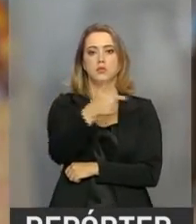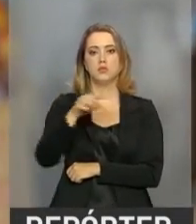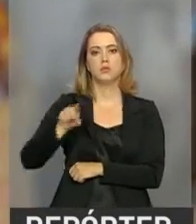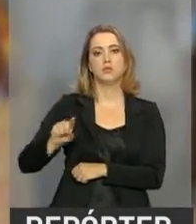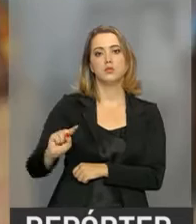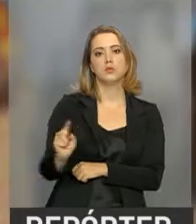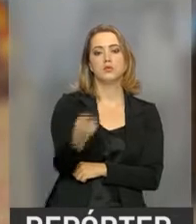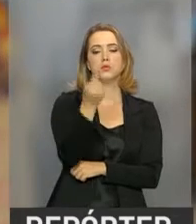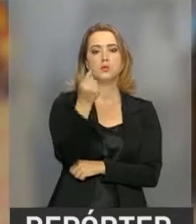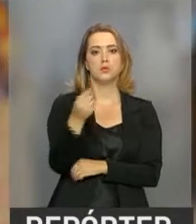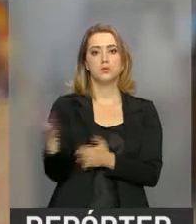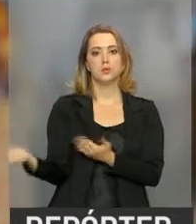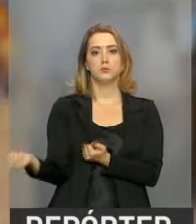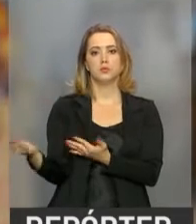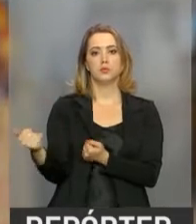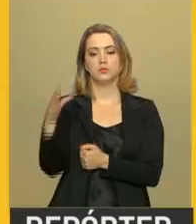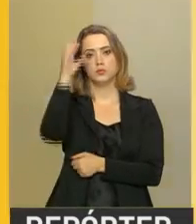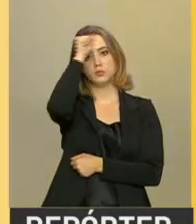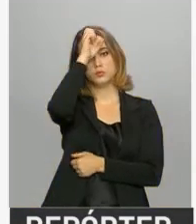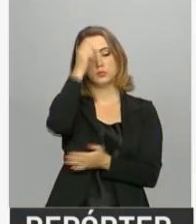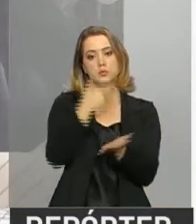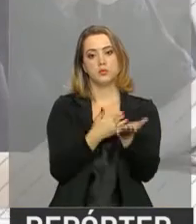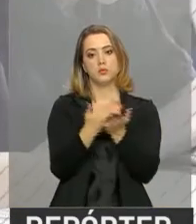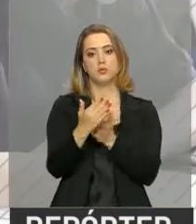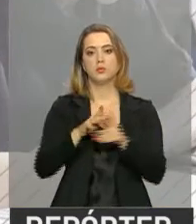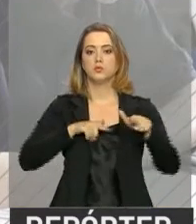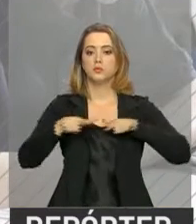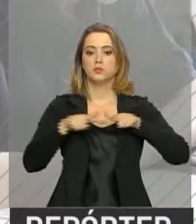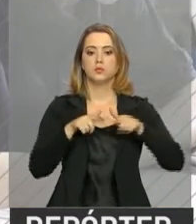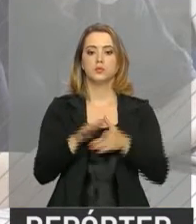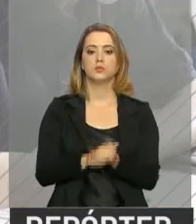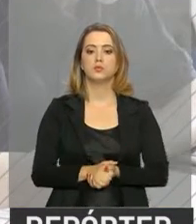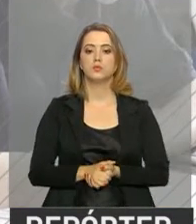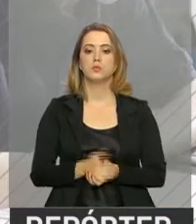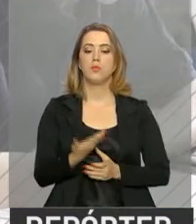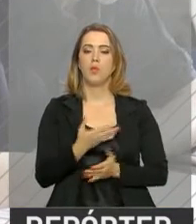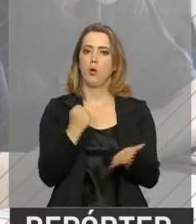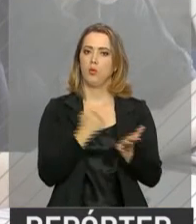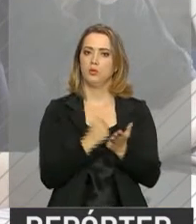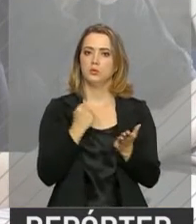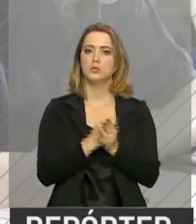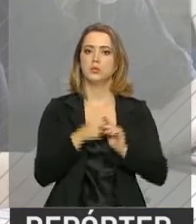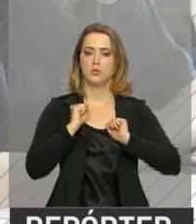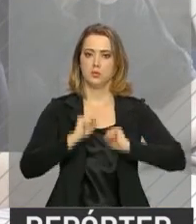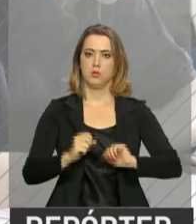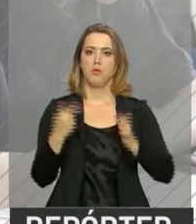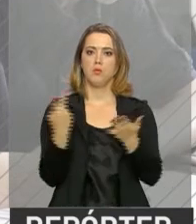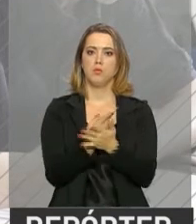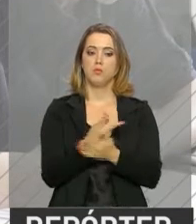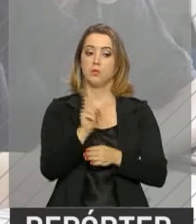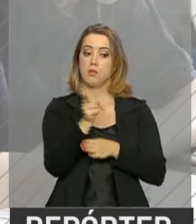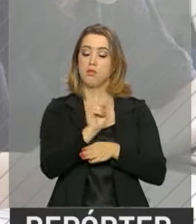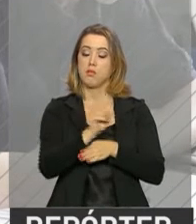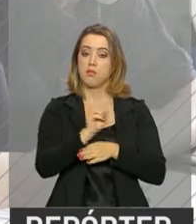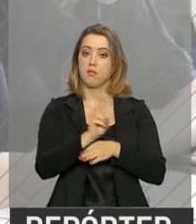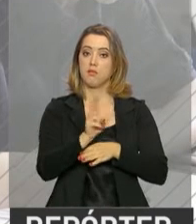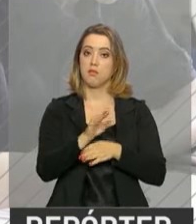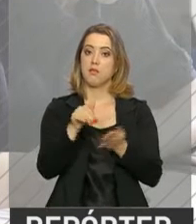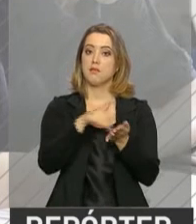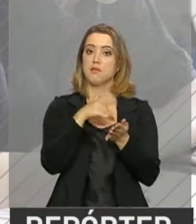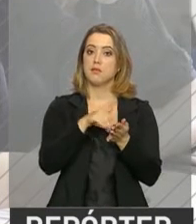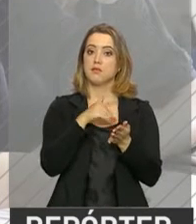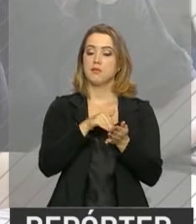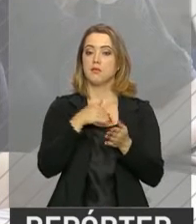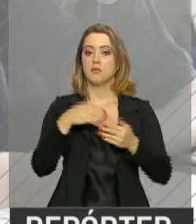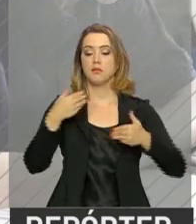aprendizes começaram a trabalhar essas contratações foram possíveis graças ao trabalho de fiscalização da secretaria de inspeção